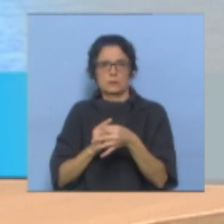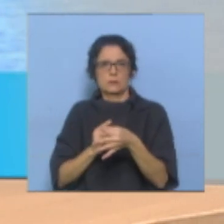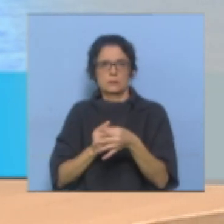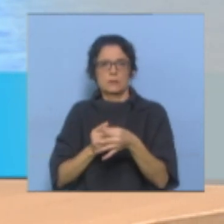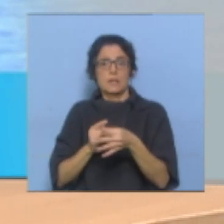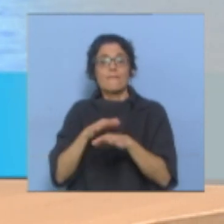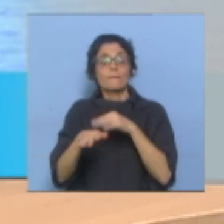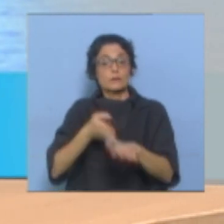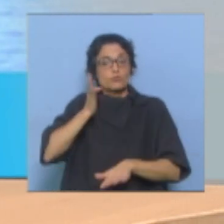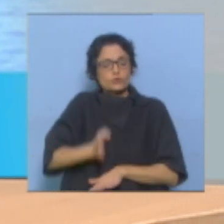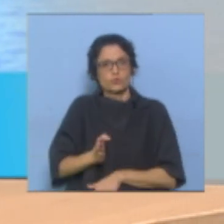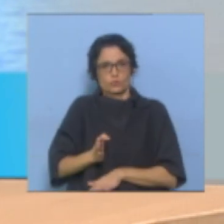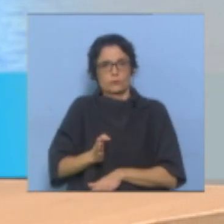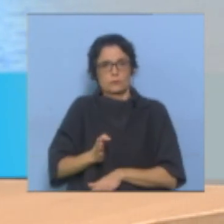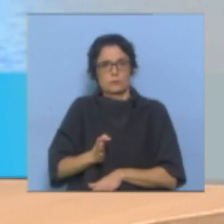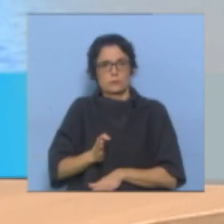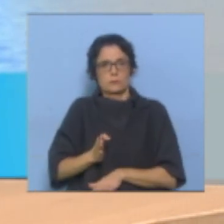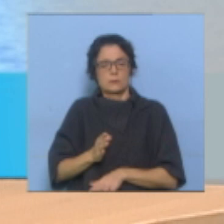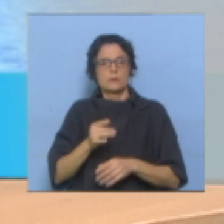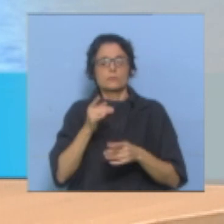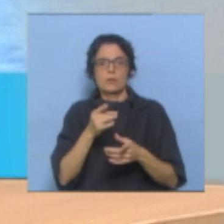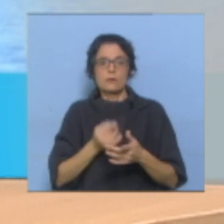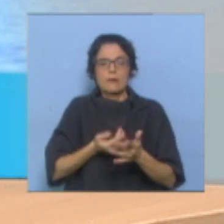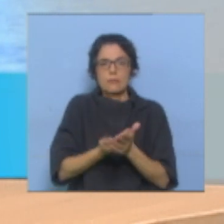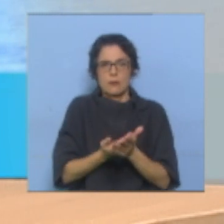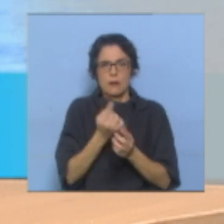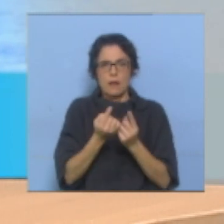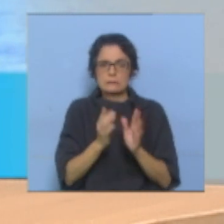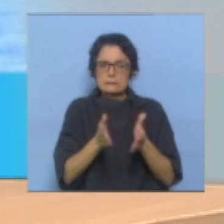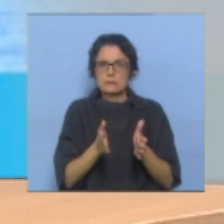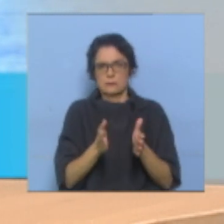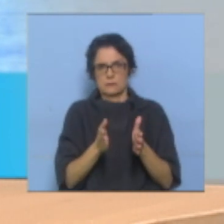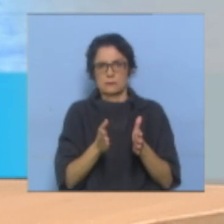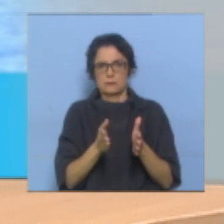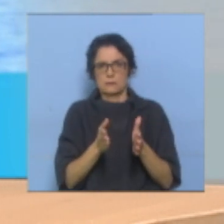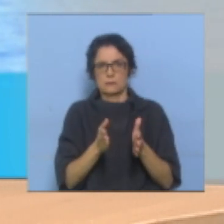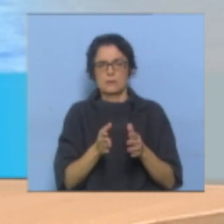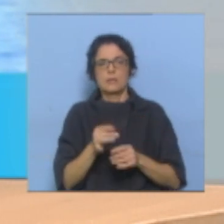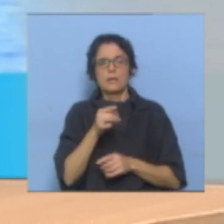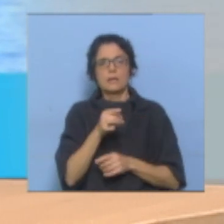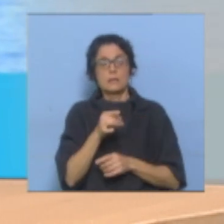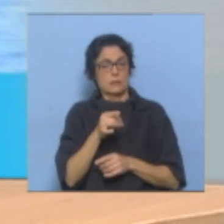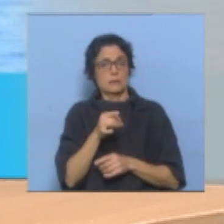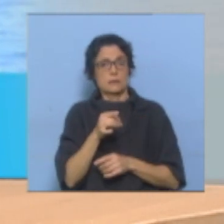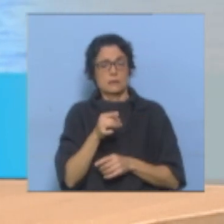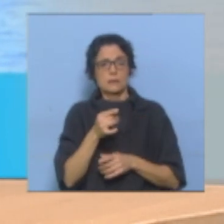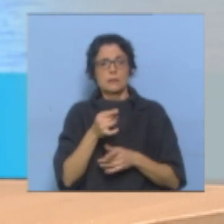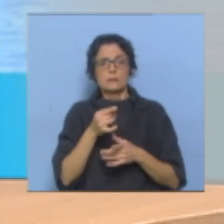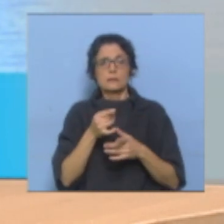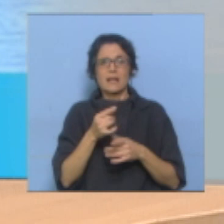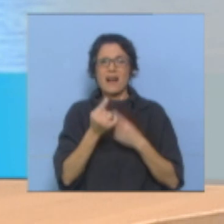é dar o que as pessoas precisam. E muitas vezes o que é preciso num